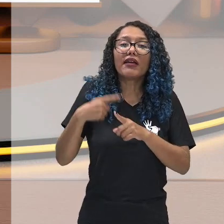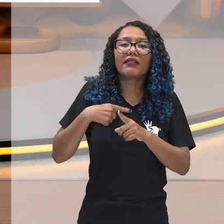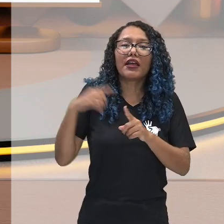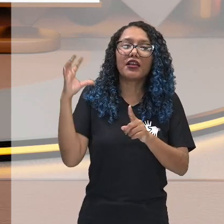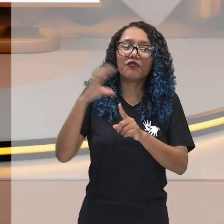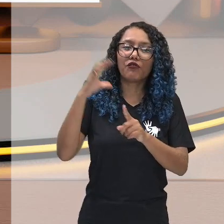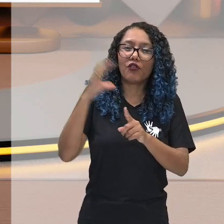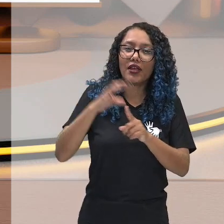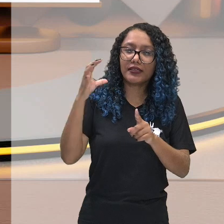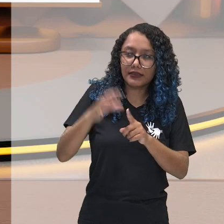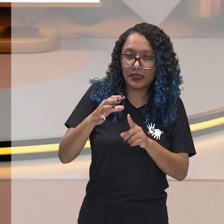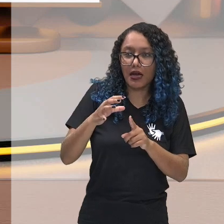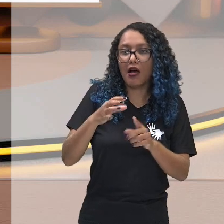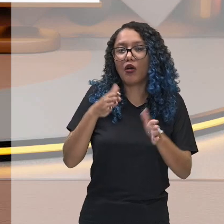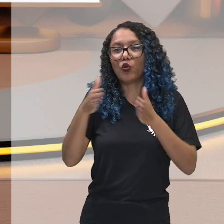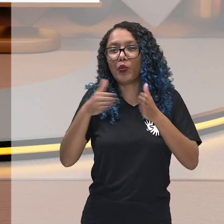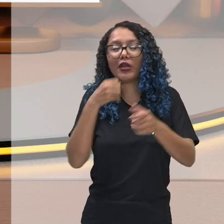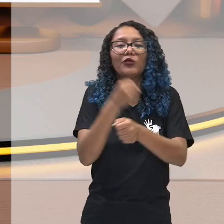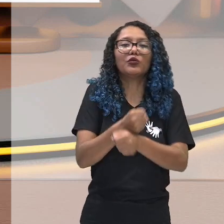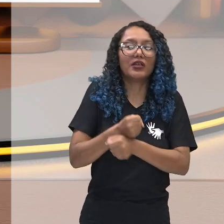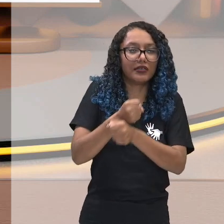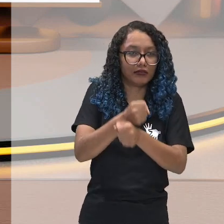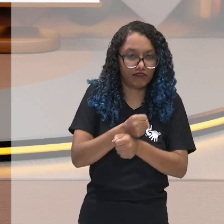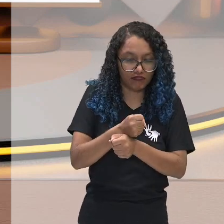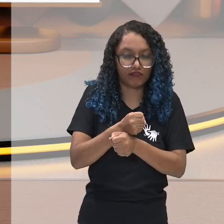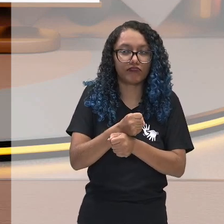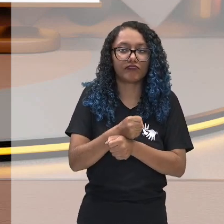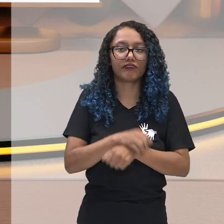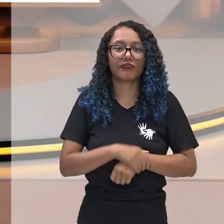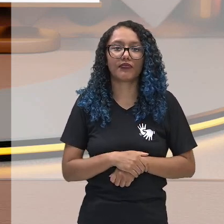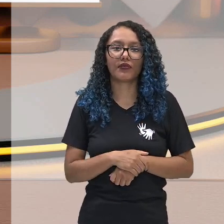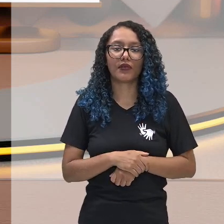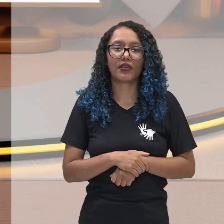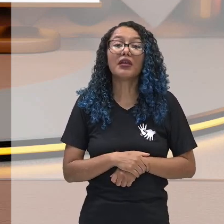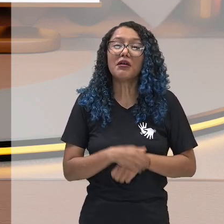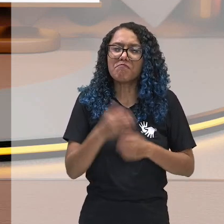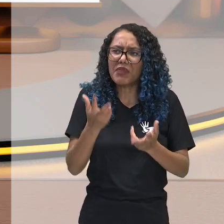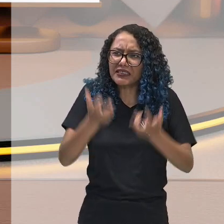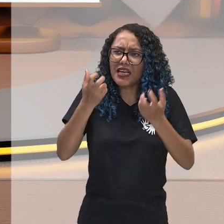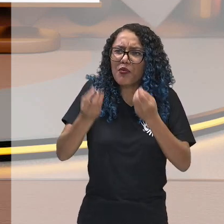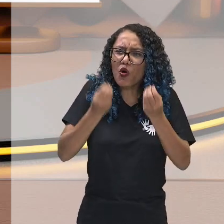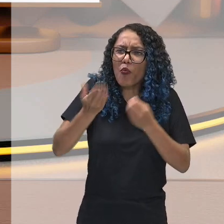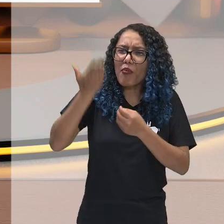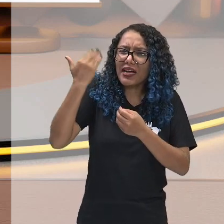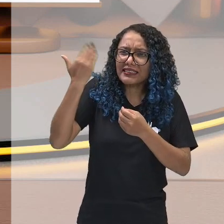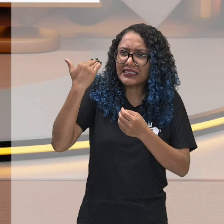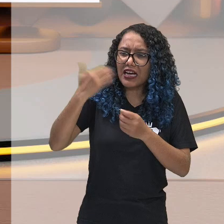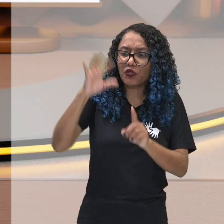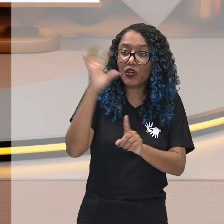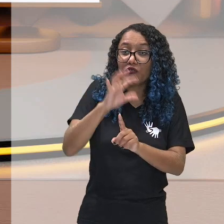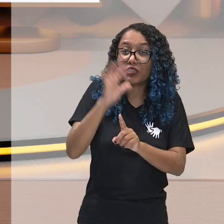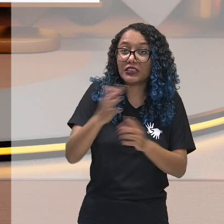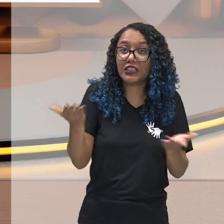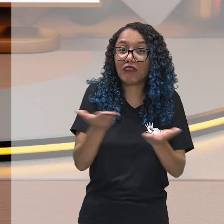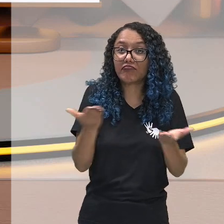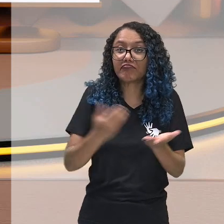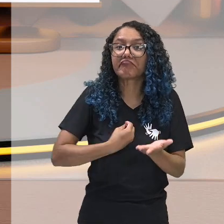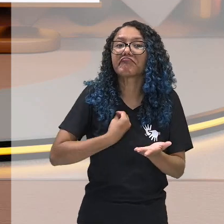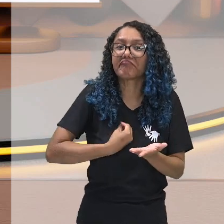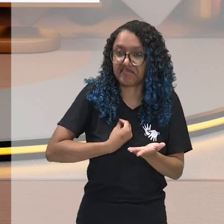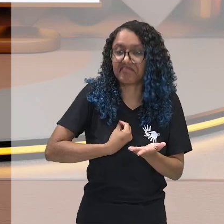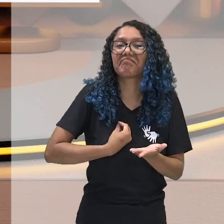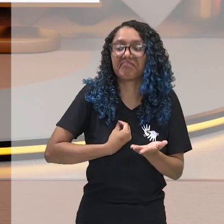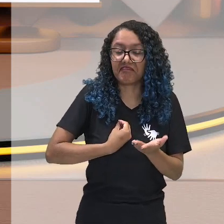escravocrata, tá, gente? Olha só como a história, o passado dialoga com o presente. E a gente vê que lá